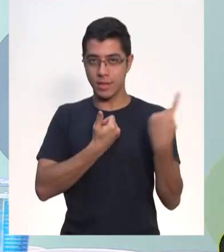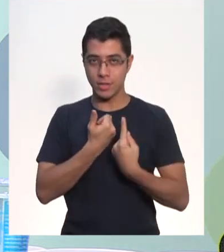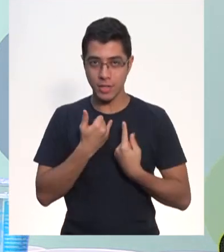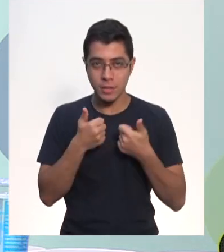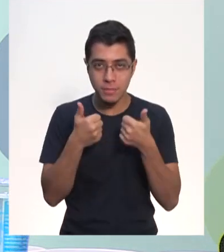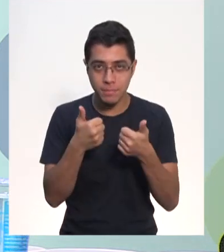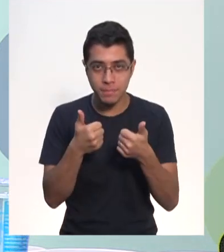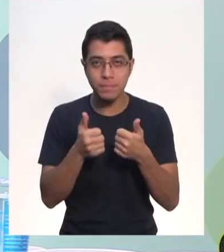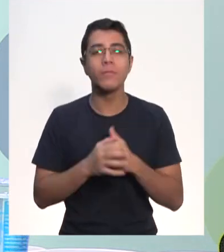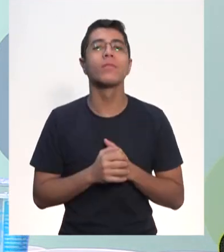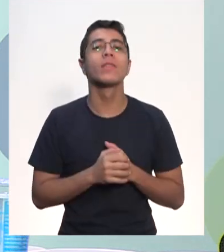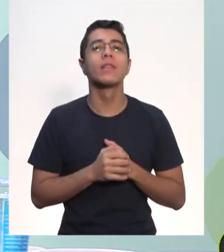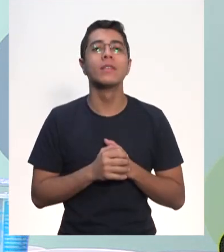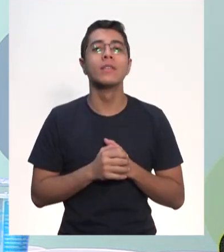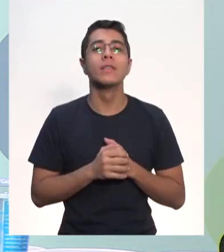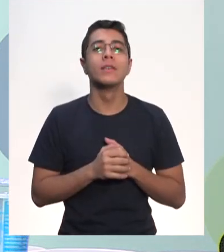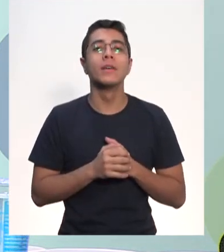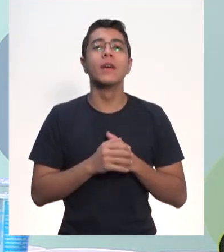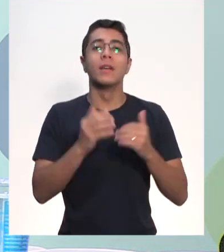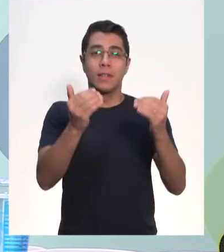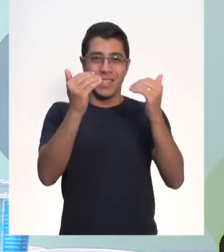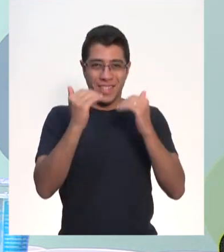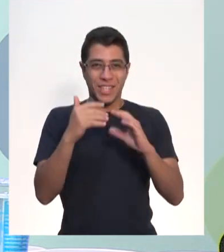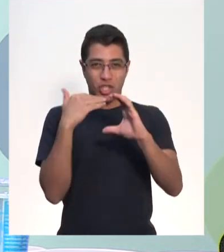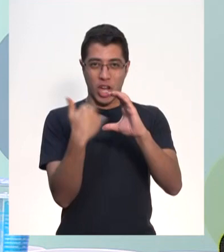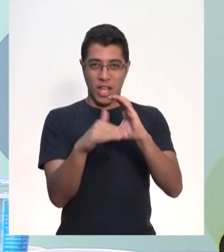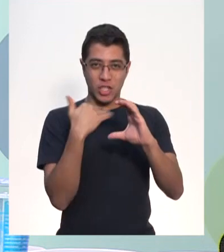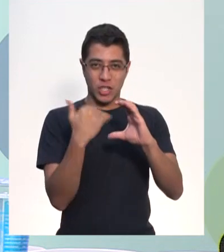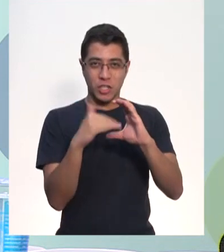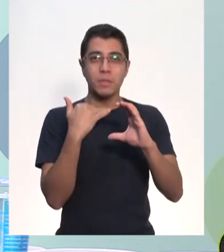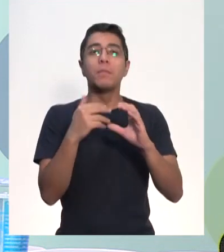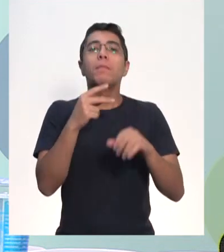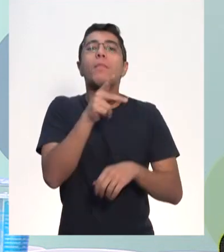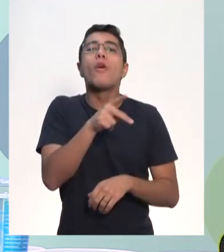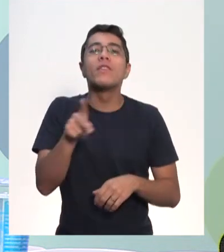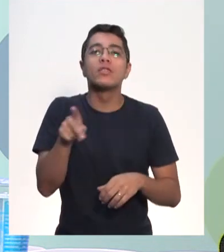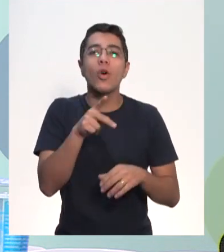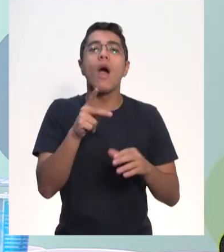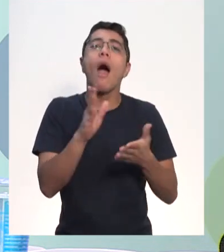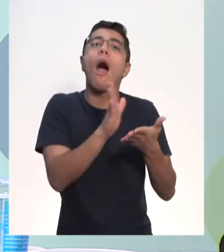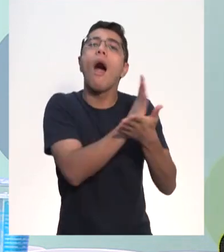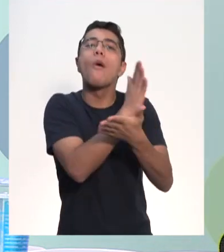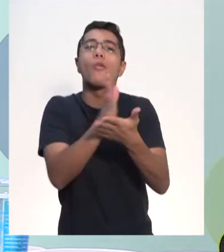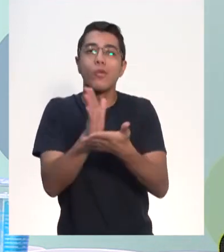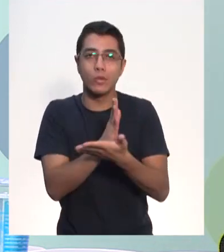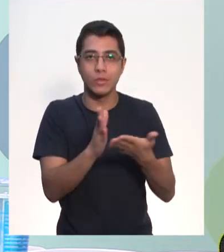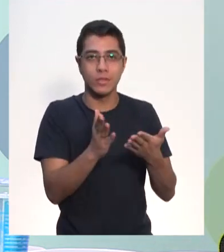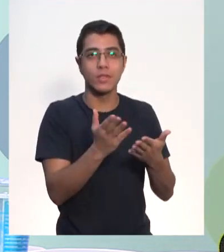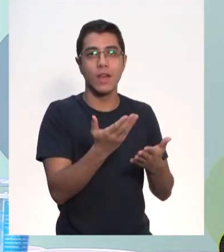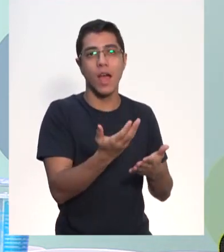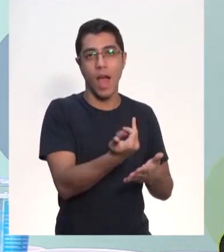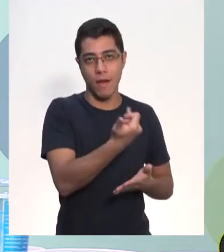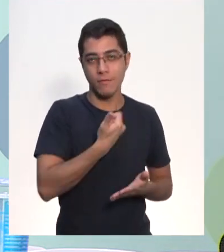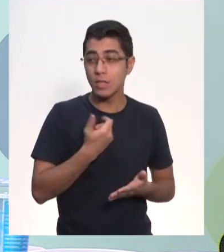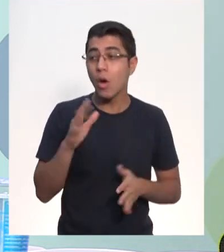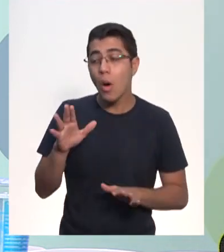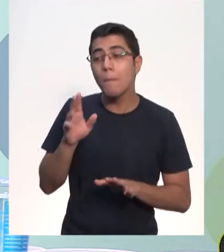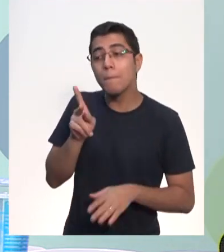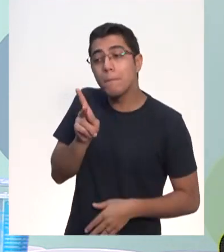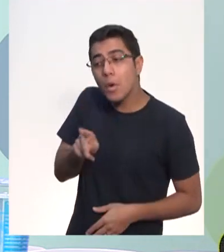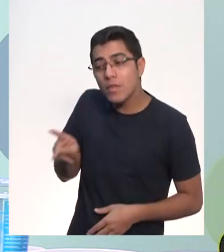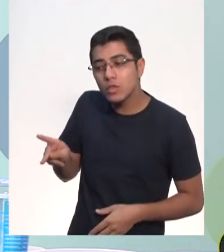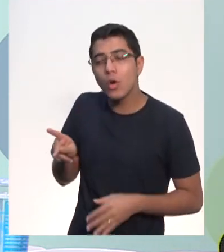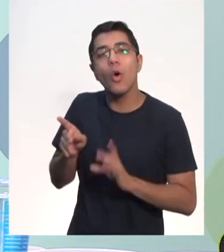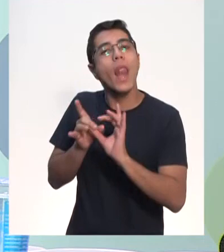no chat mencionaram a importância de ressaltar que os professores têm liberdade para escolher a ferramenta para desenvolver o seu